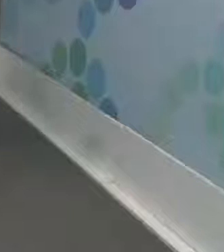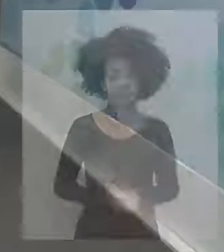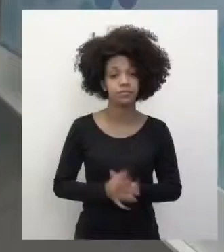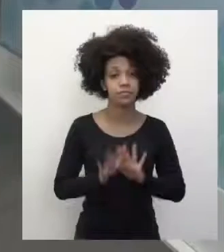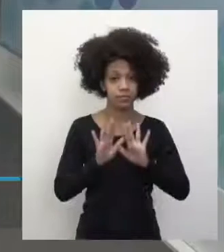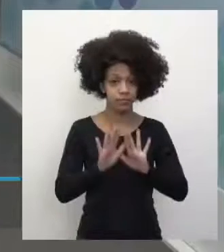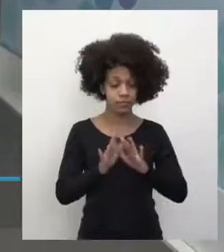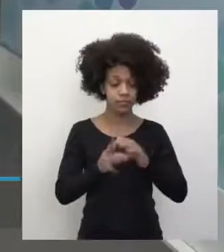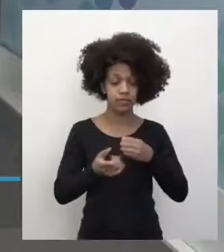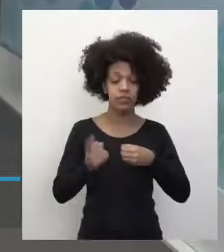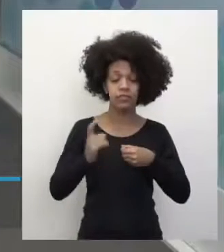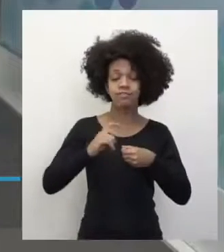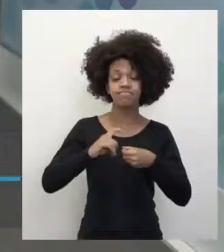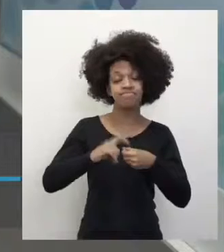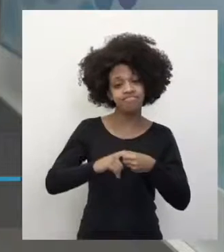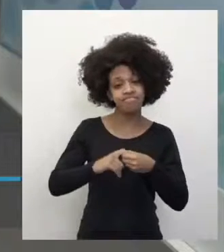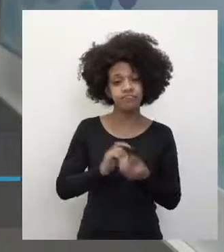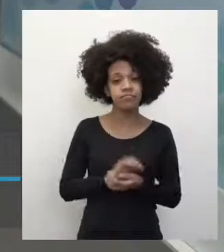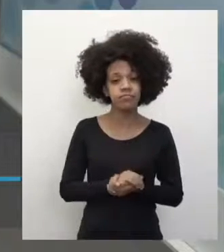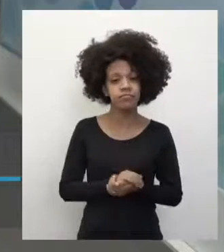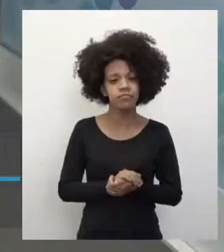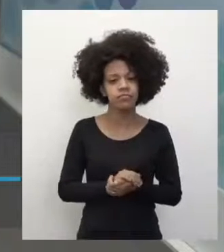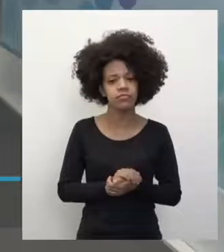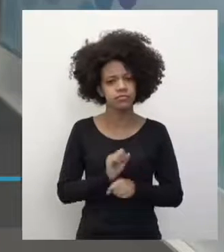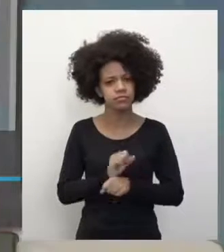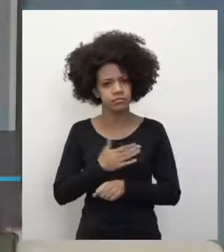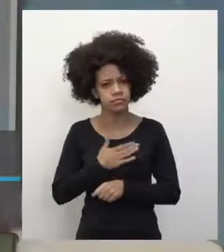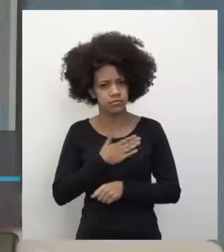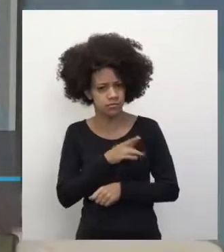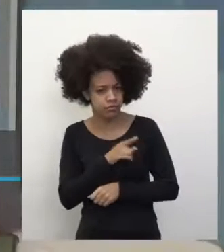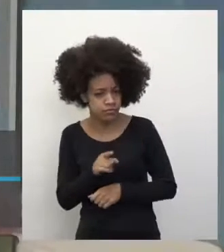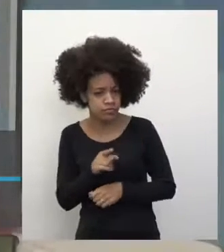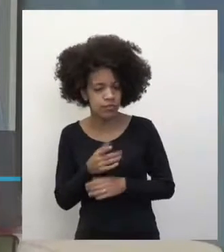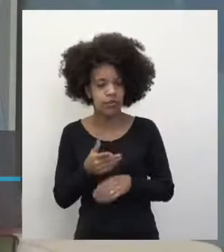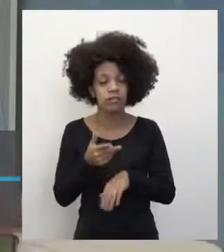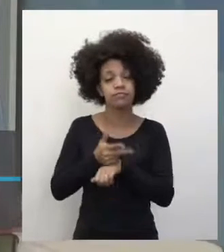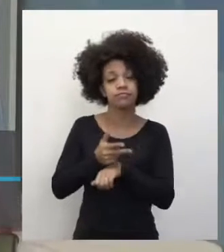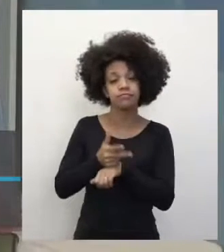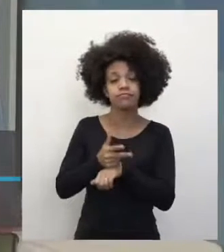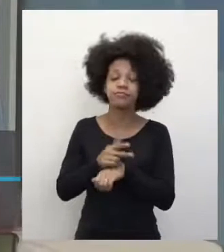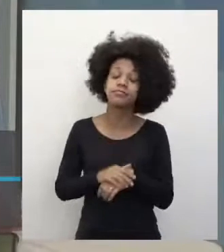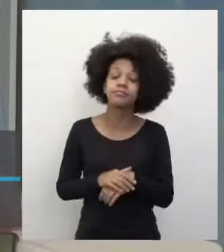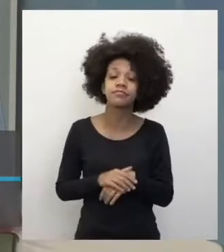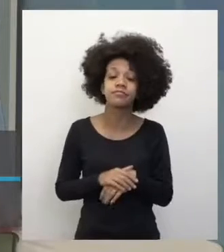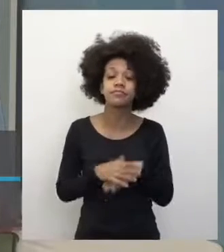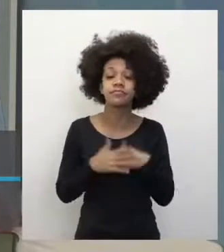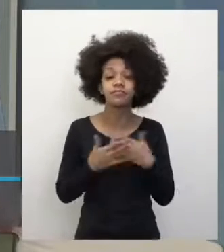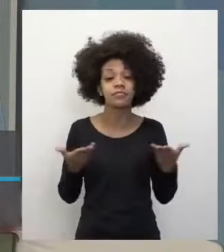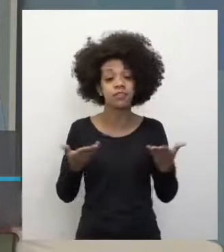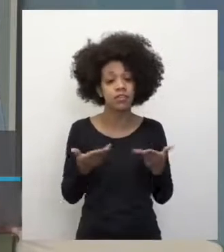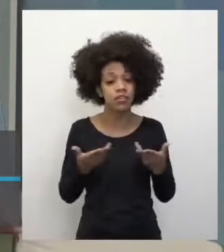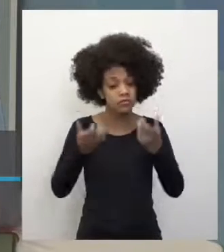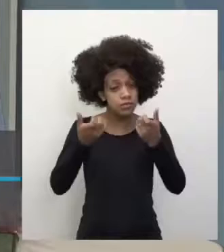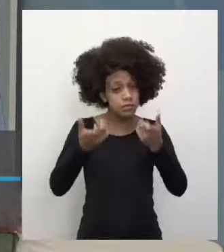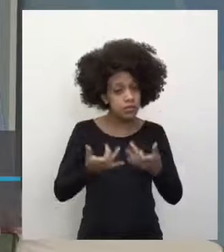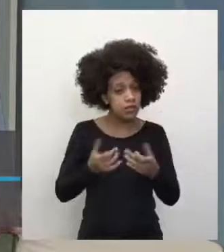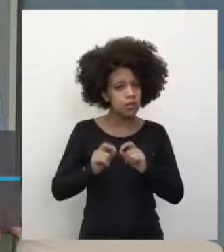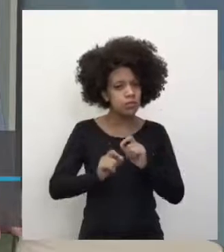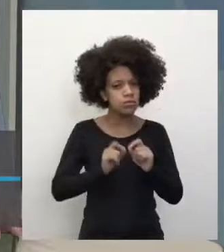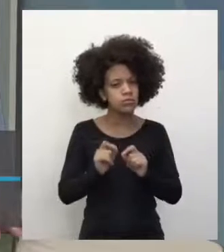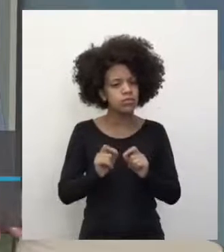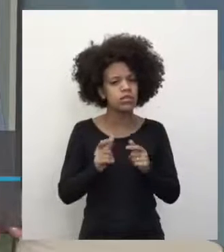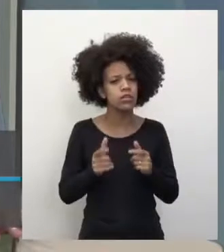Olha só, voltando, né? Espero que vocês tenham gostado desse vídeo, tá certo? Então, agora a gente vai falar um pouquinho da